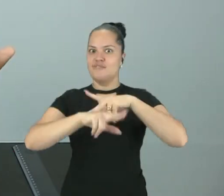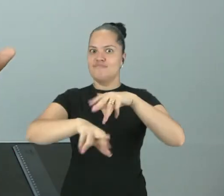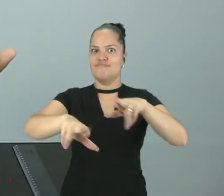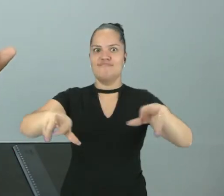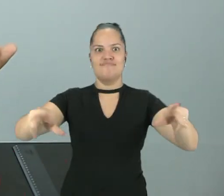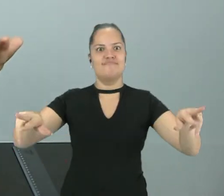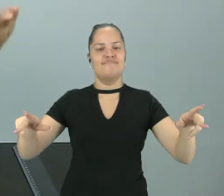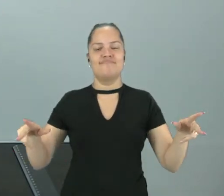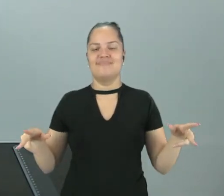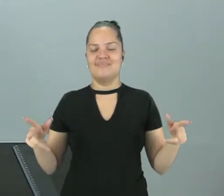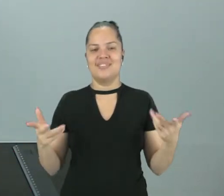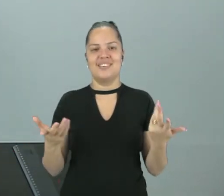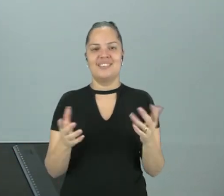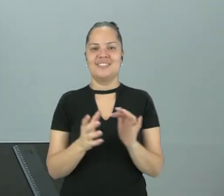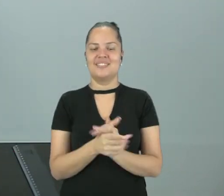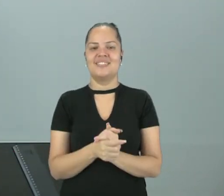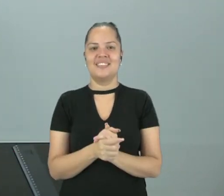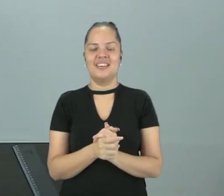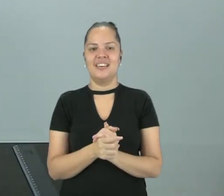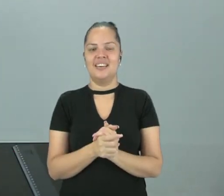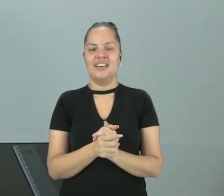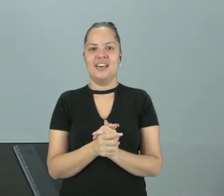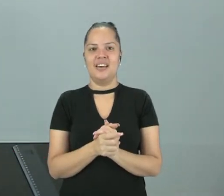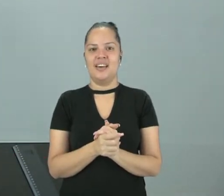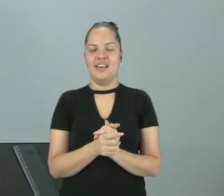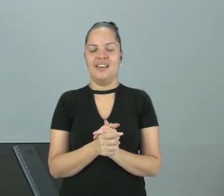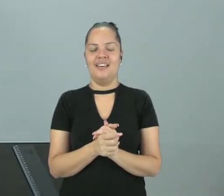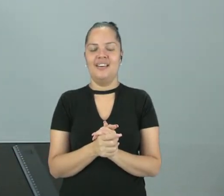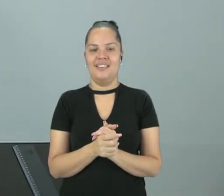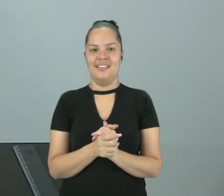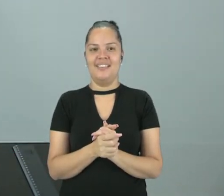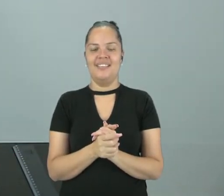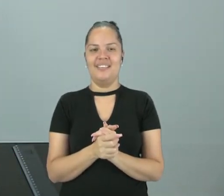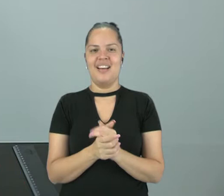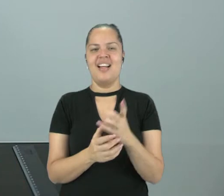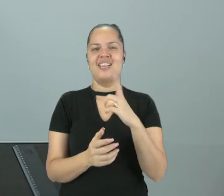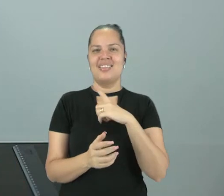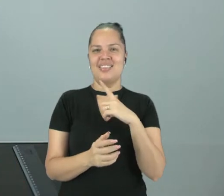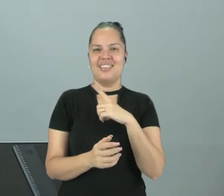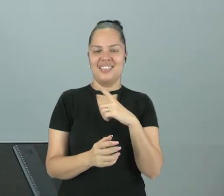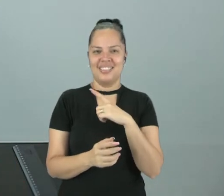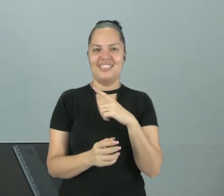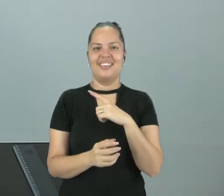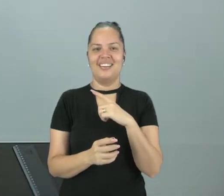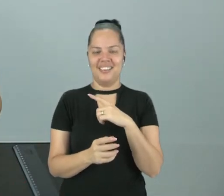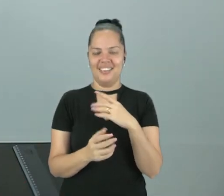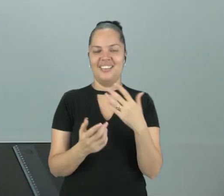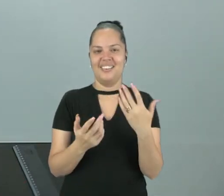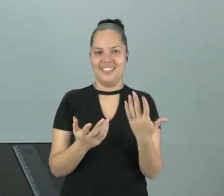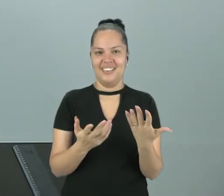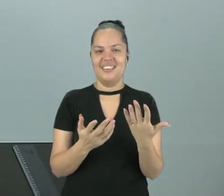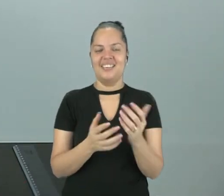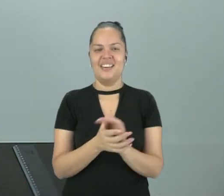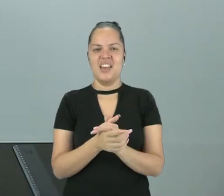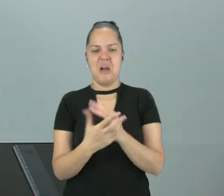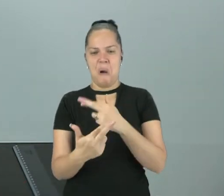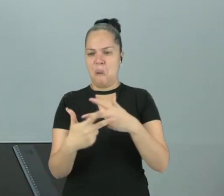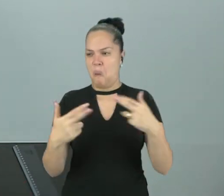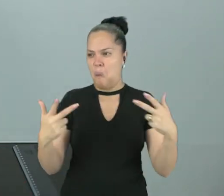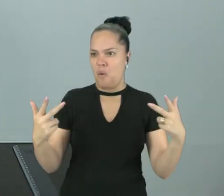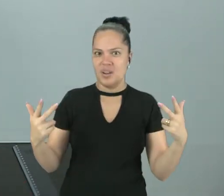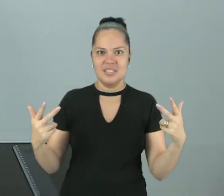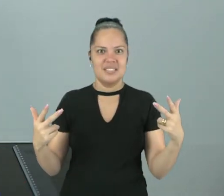tudo na colocar tudo porque muitas coisas têm arraiais né que tem muito mais